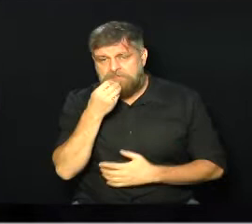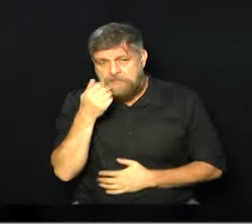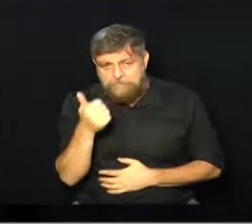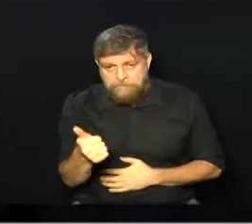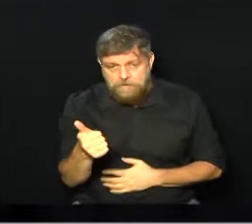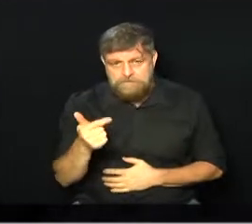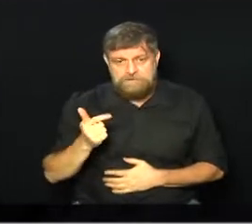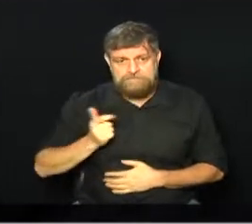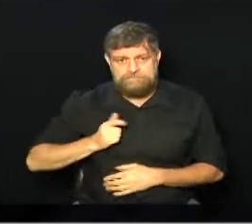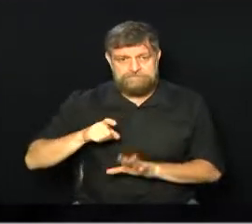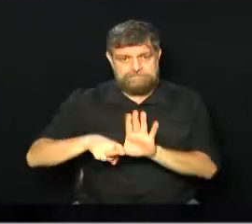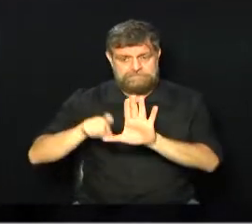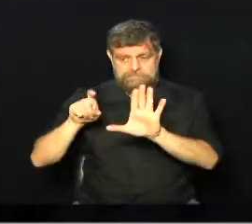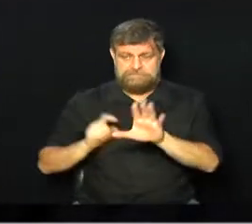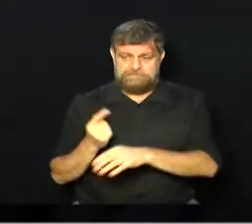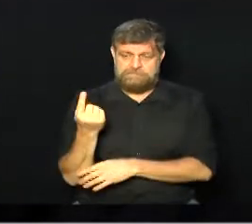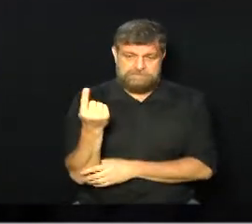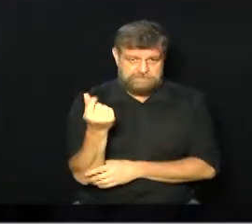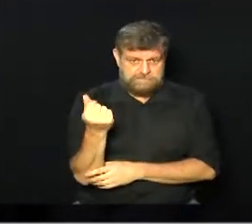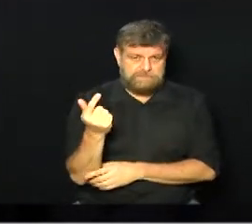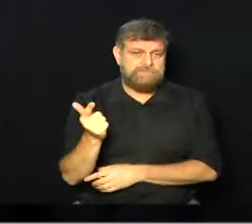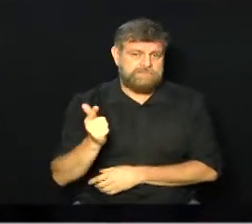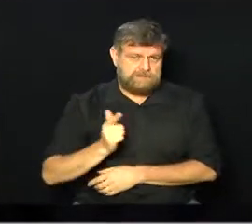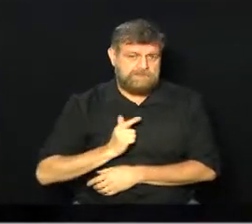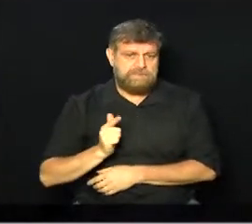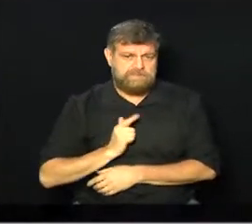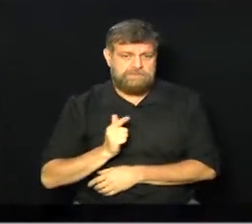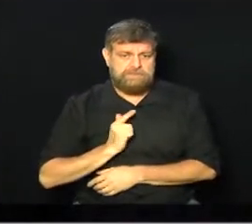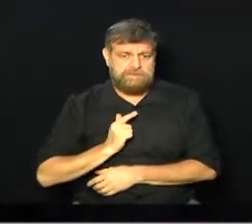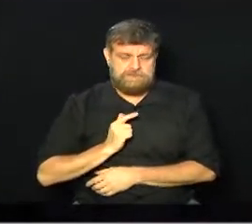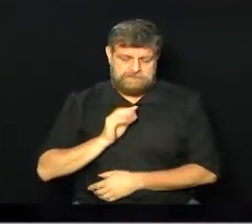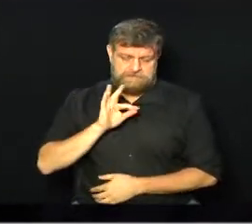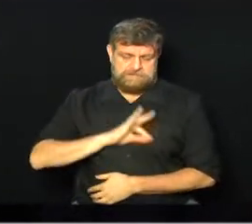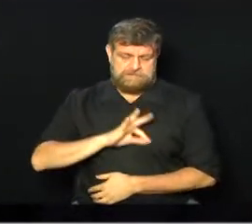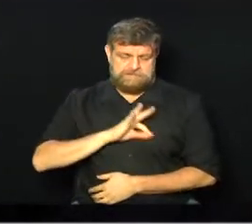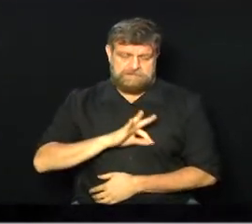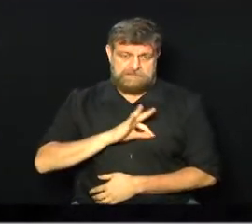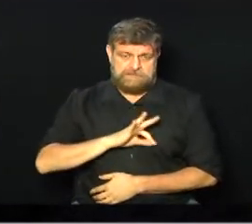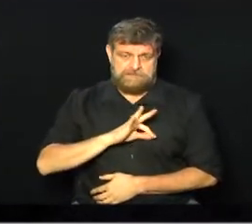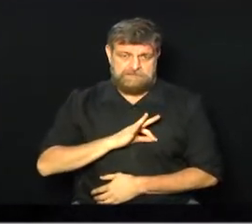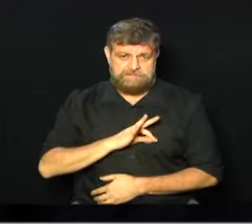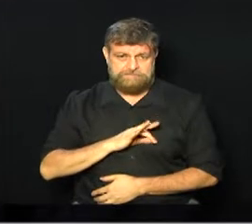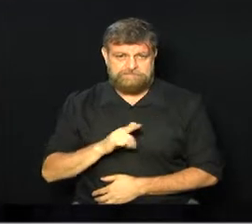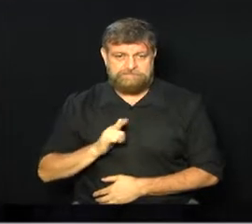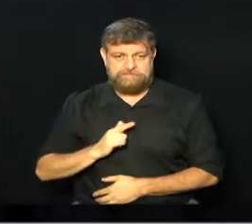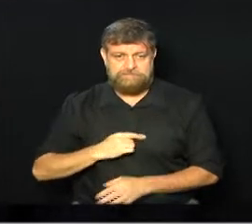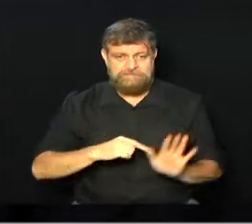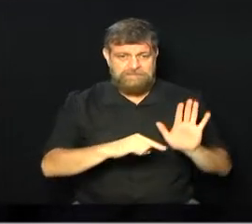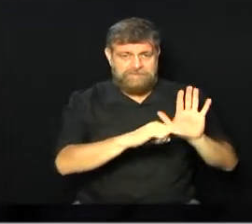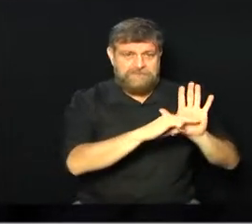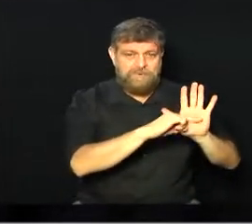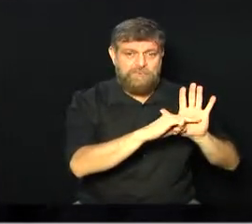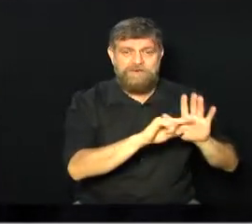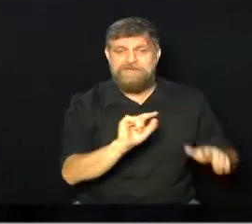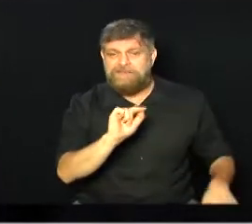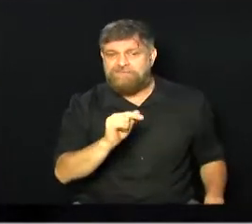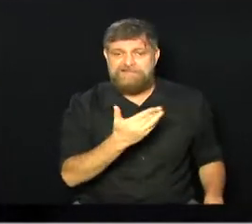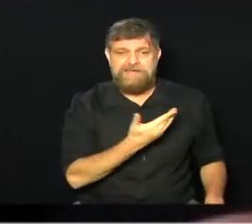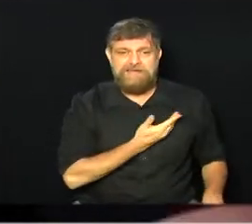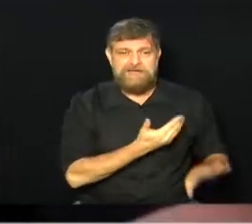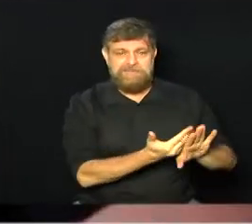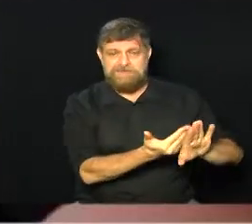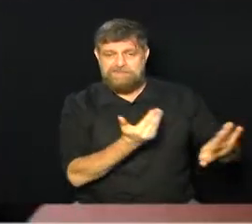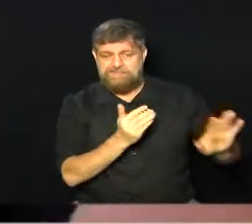uma independência financeira, dependendo do nível que você chega. As outras ruins é isso daí, é perder amigos,